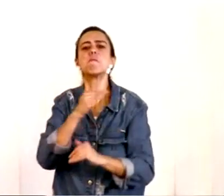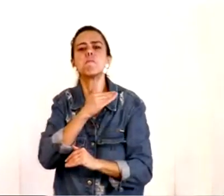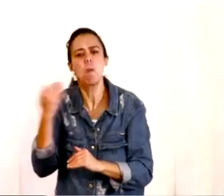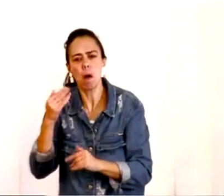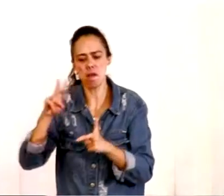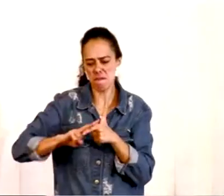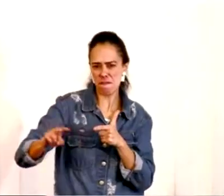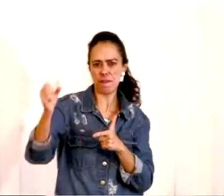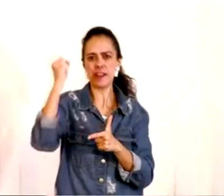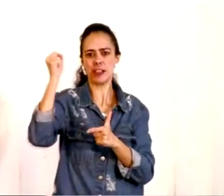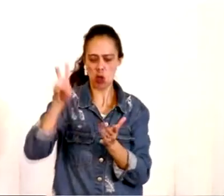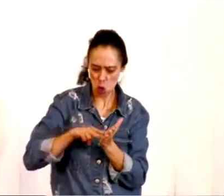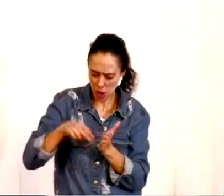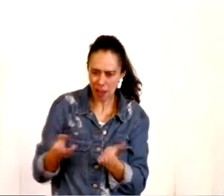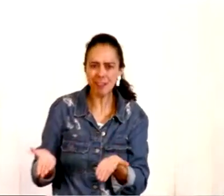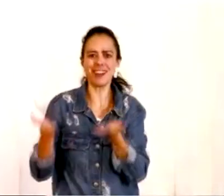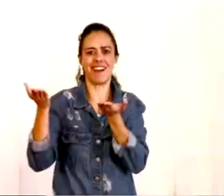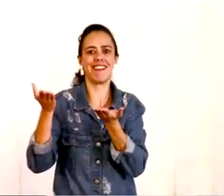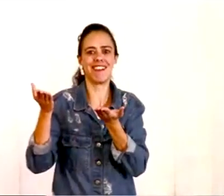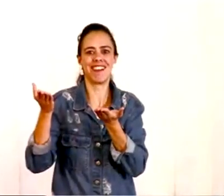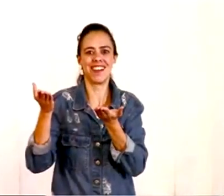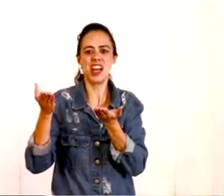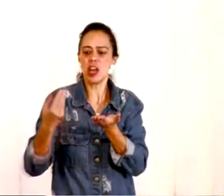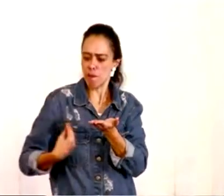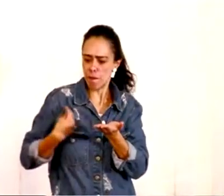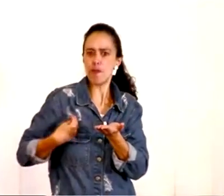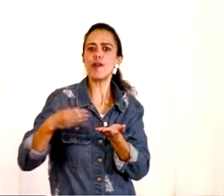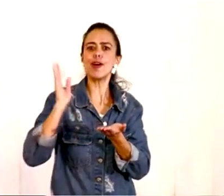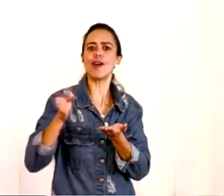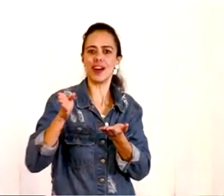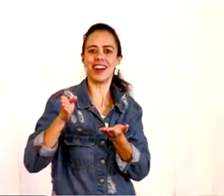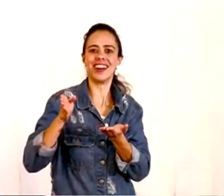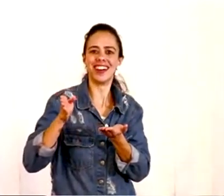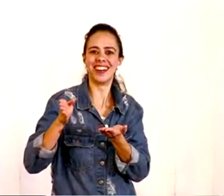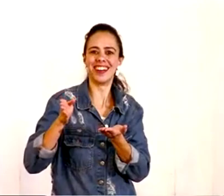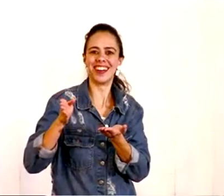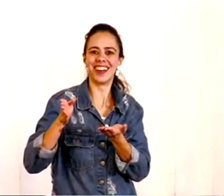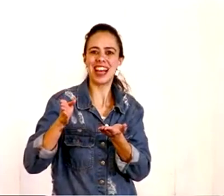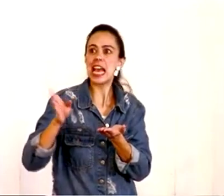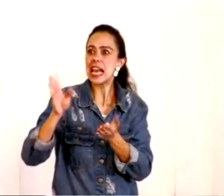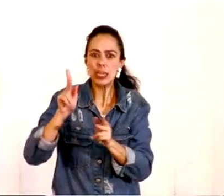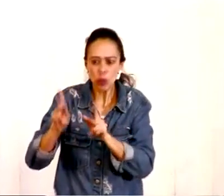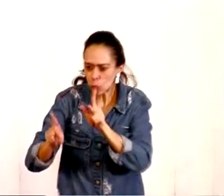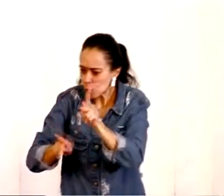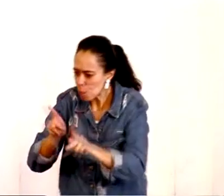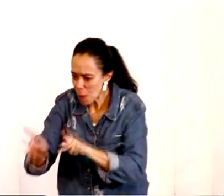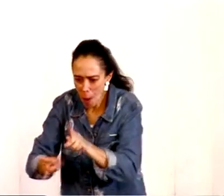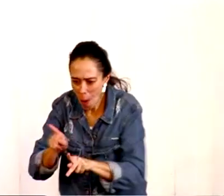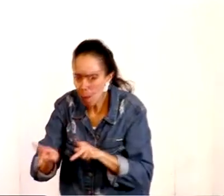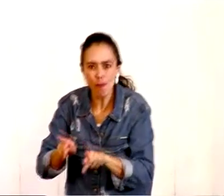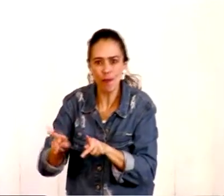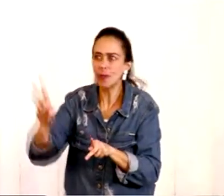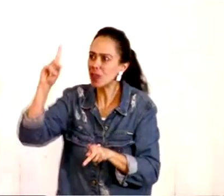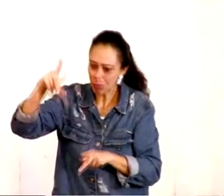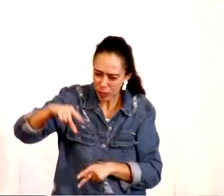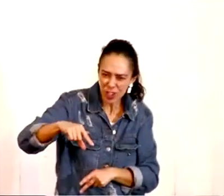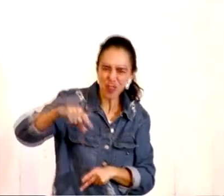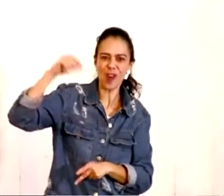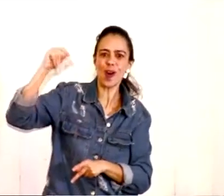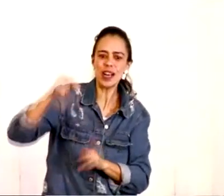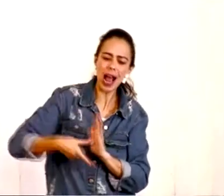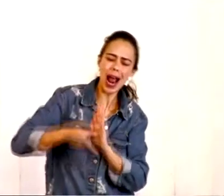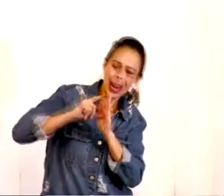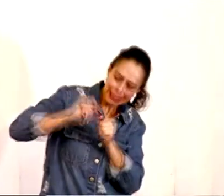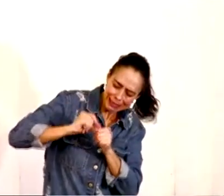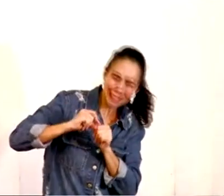venceu, ressuscitando e fazendo com que os eleitos de Deus, aqueles que foram escolhidos antes da fundação do